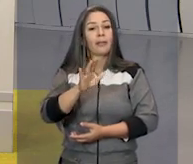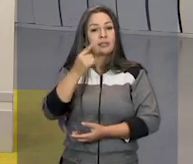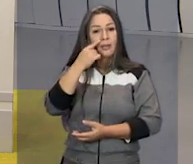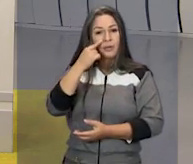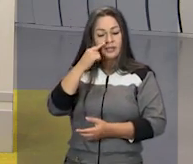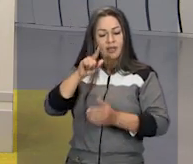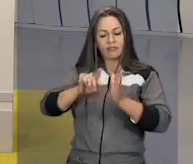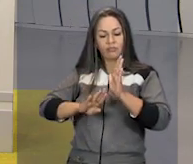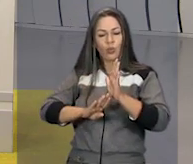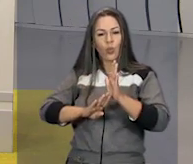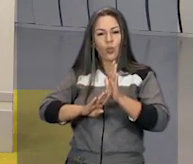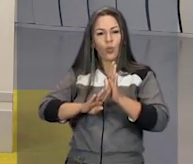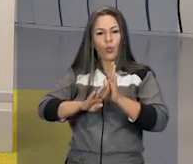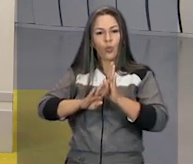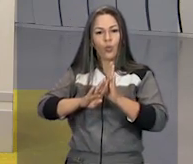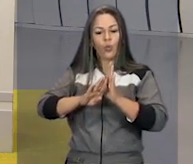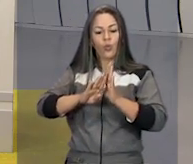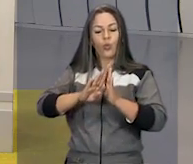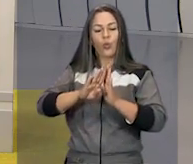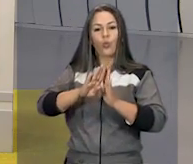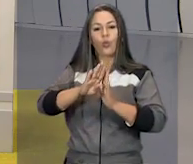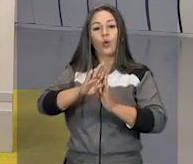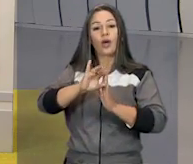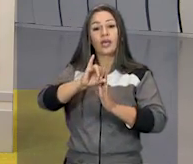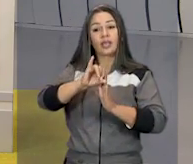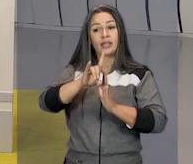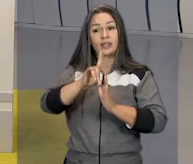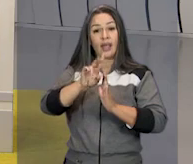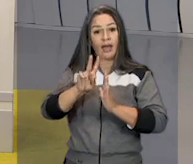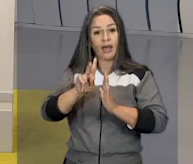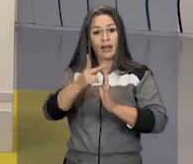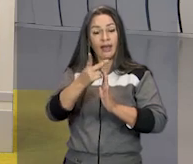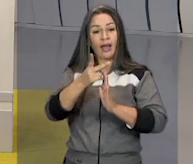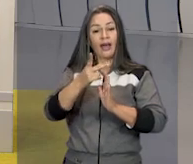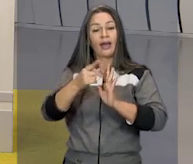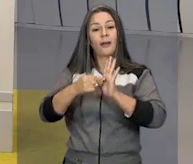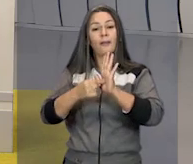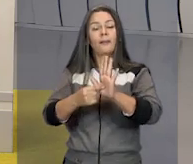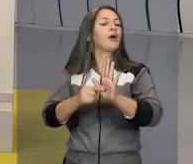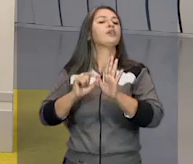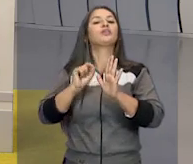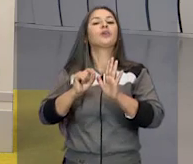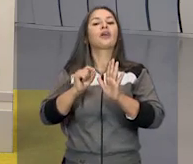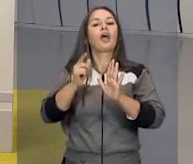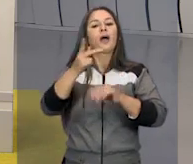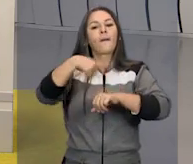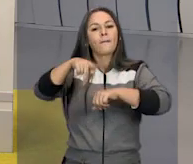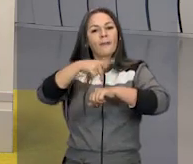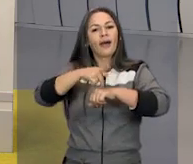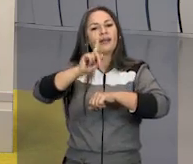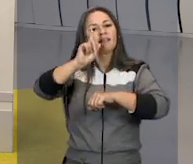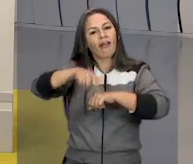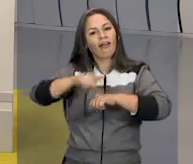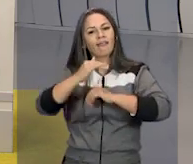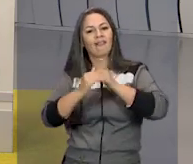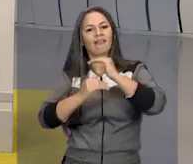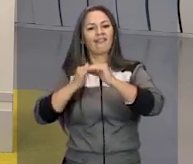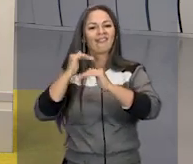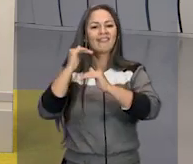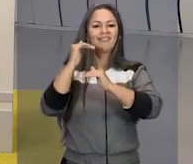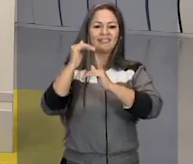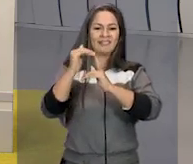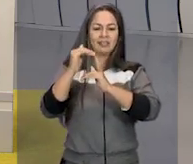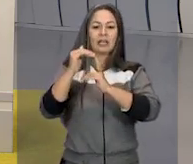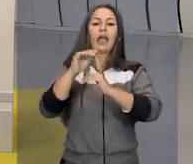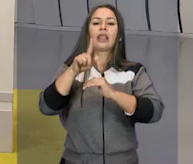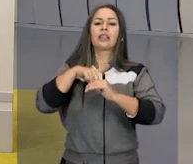denominador que chegar ao IDH, mais desenvolvido tende a ser o país. A gente vai utilizar outros critérios para falar se um país é desenvolvido ou